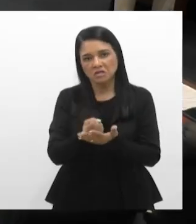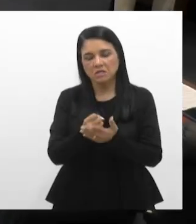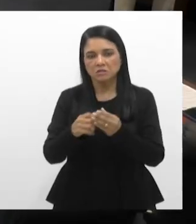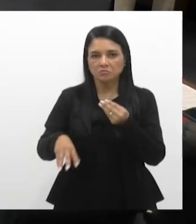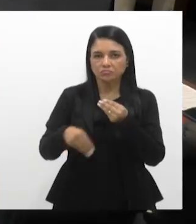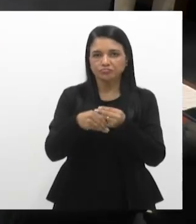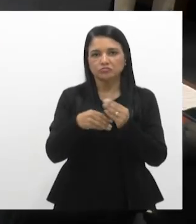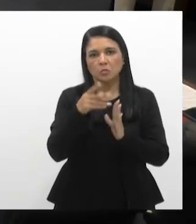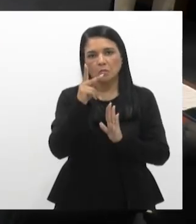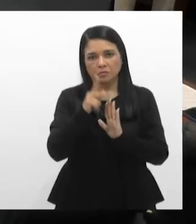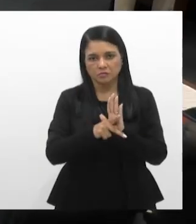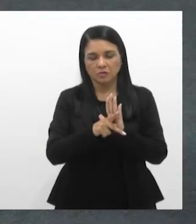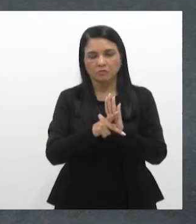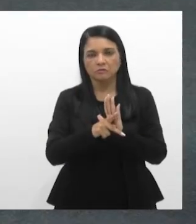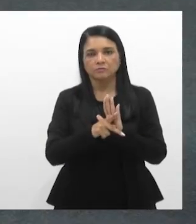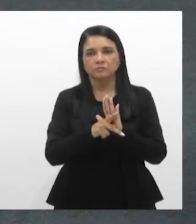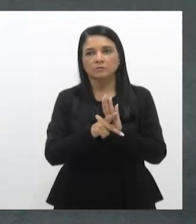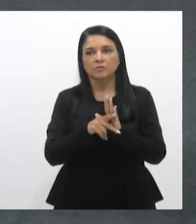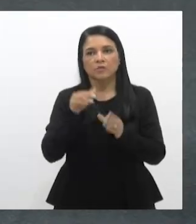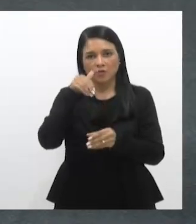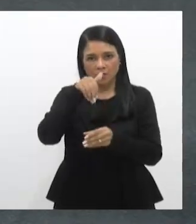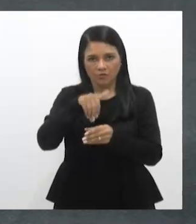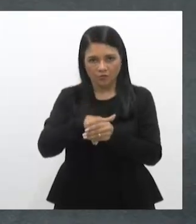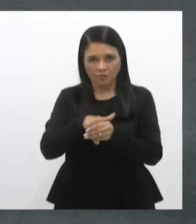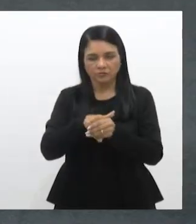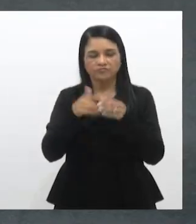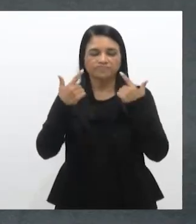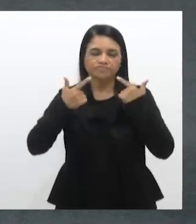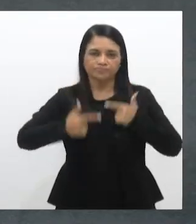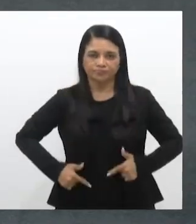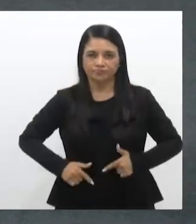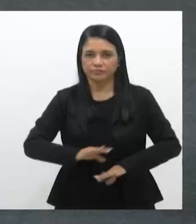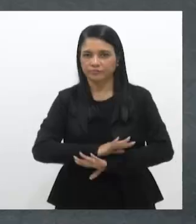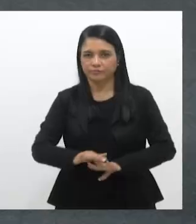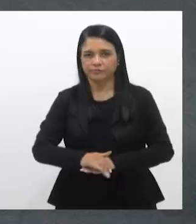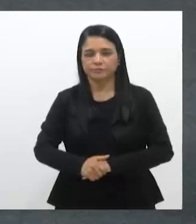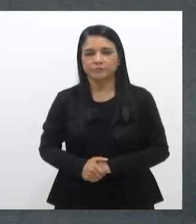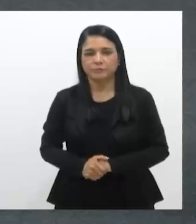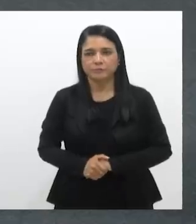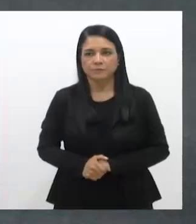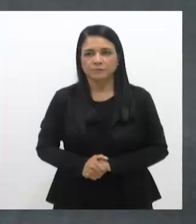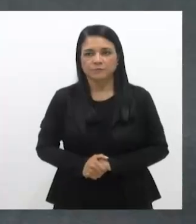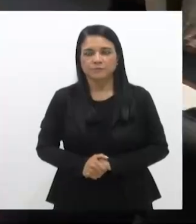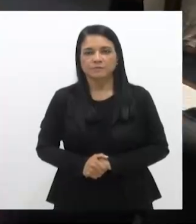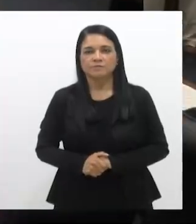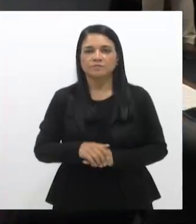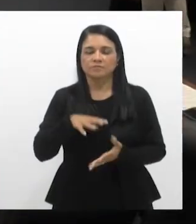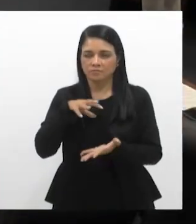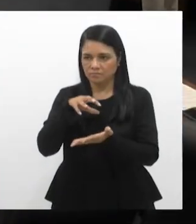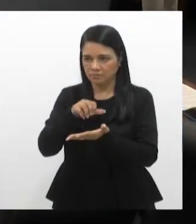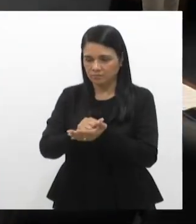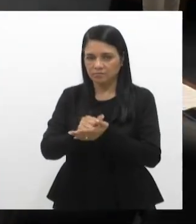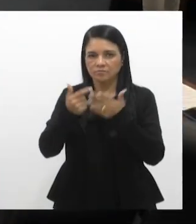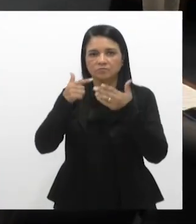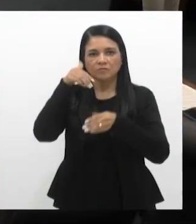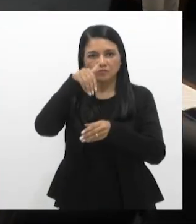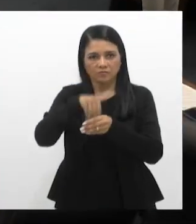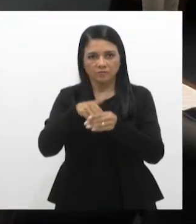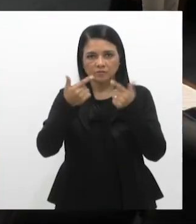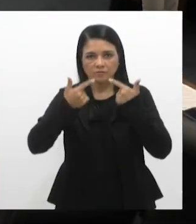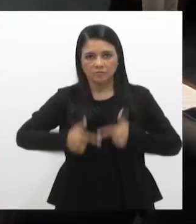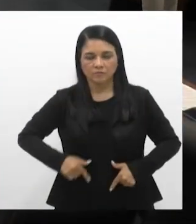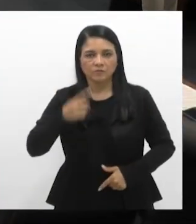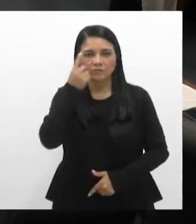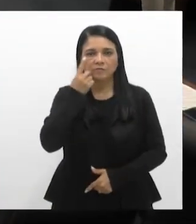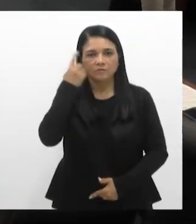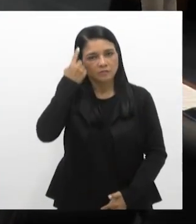projeto, o meu voto especificamente é abstenção. Consignado, voto abstenção.